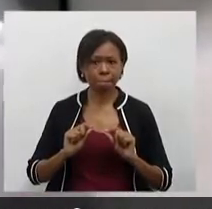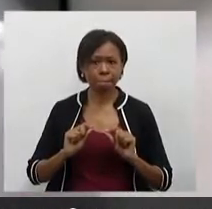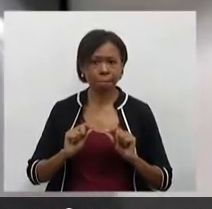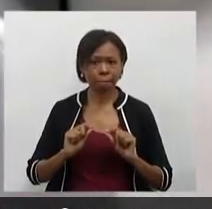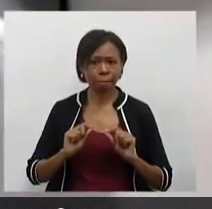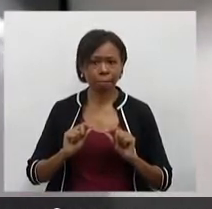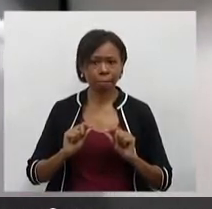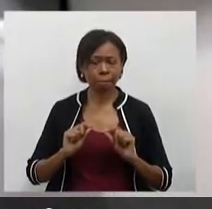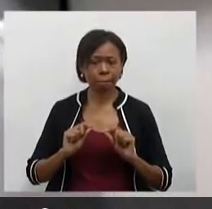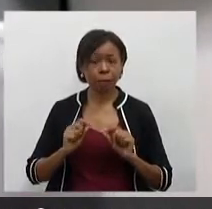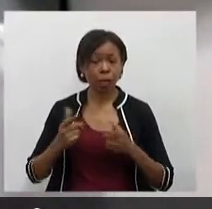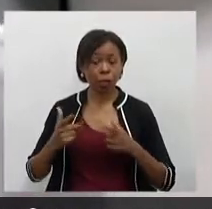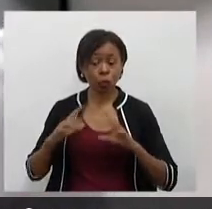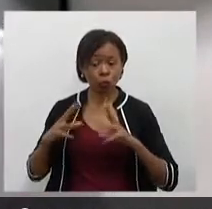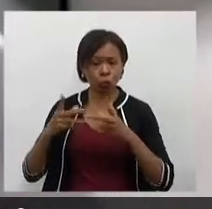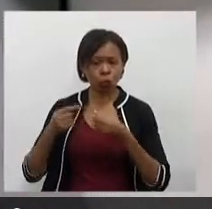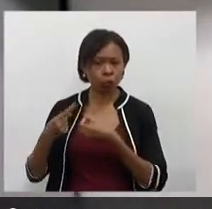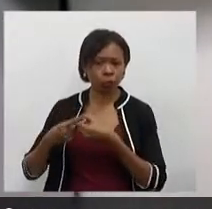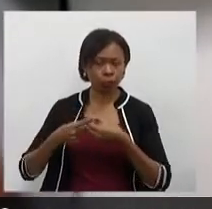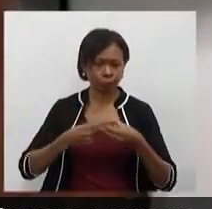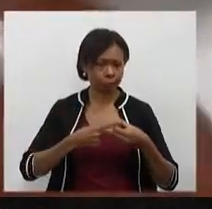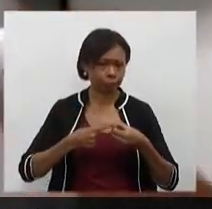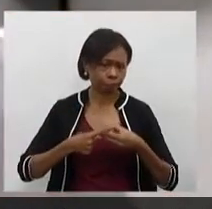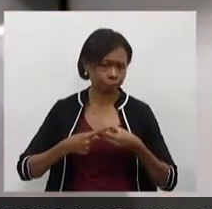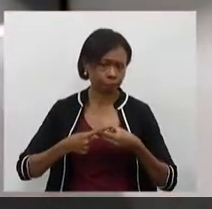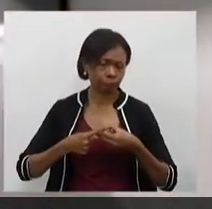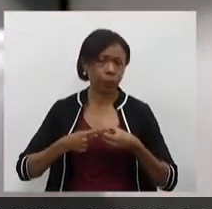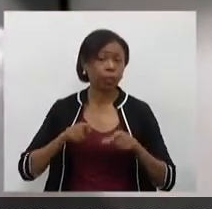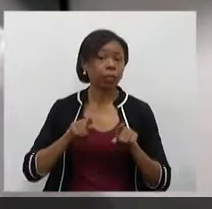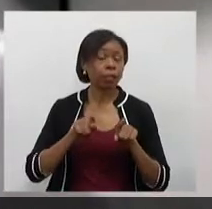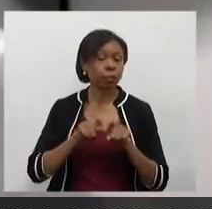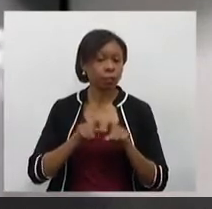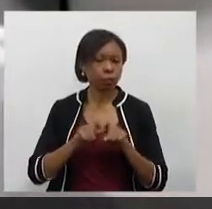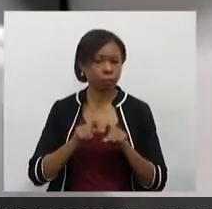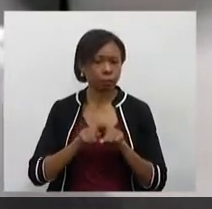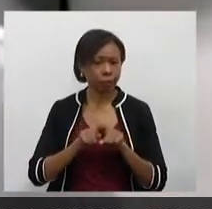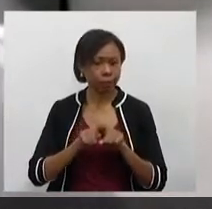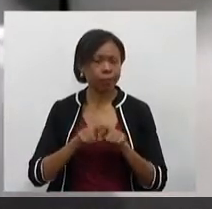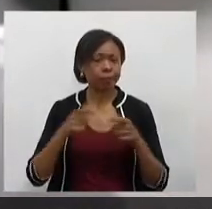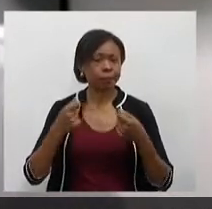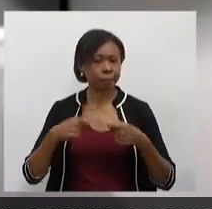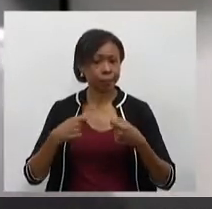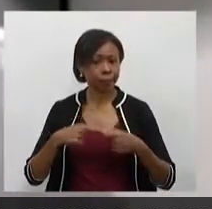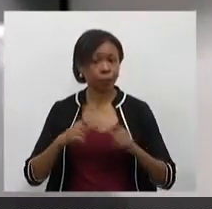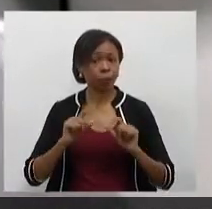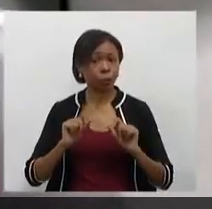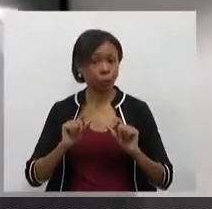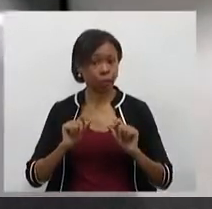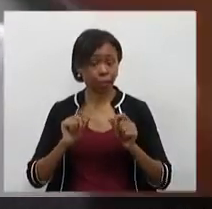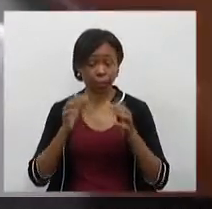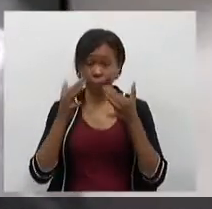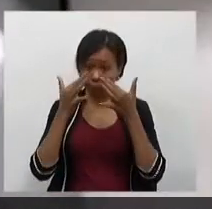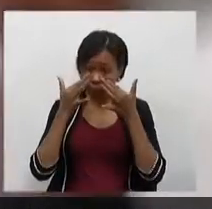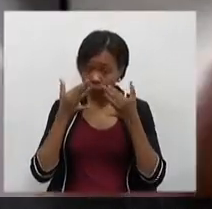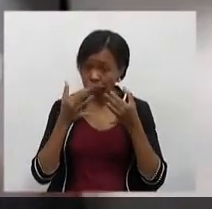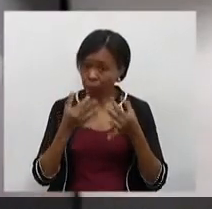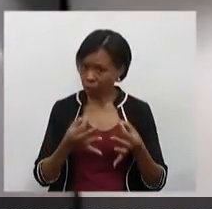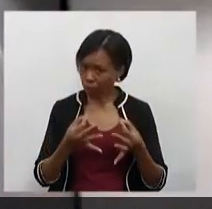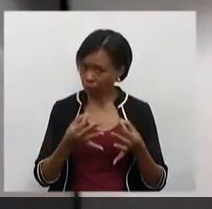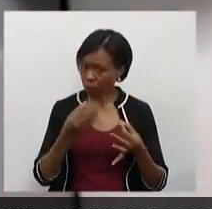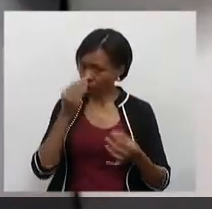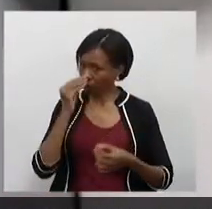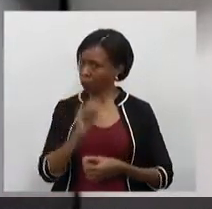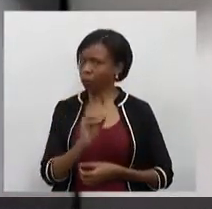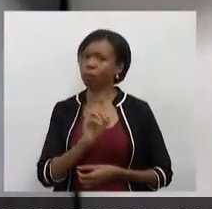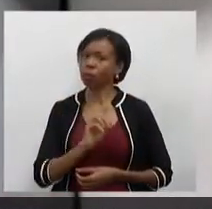os municípios. Outro aspecto que não pode ser ignorado e a gente precisa estar considerando